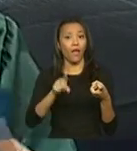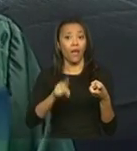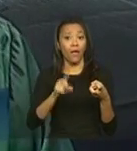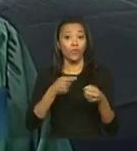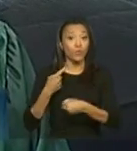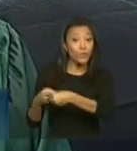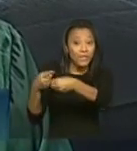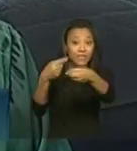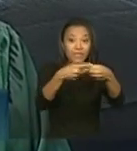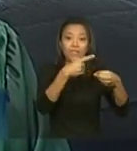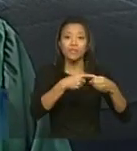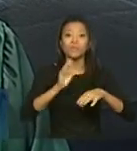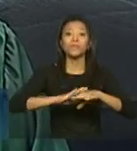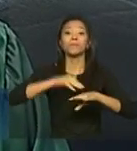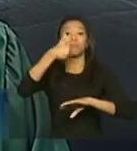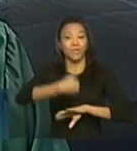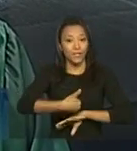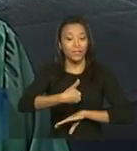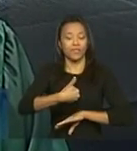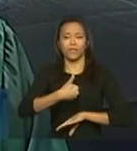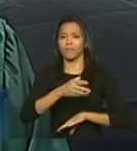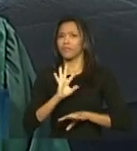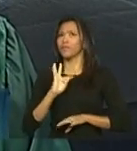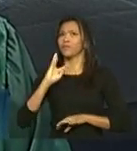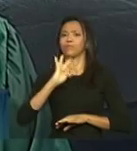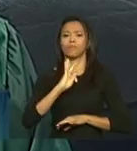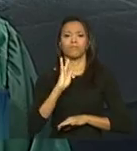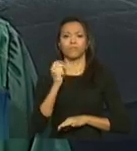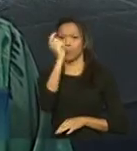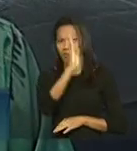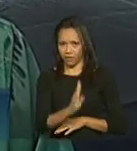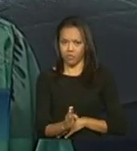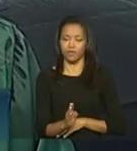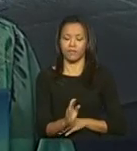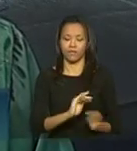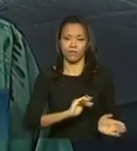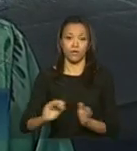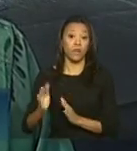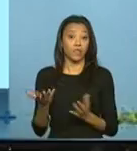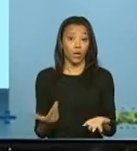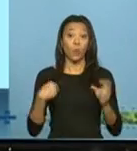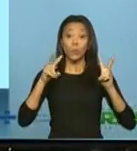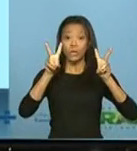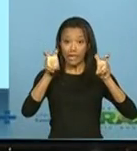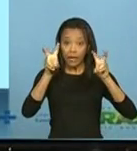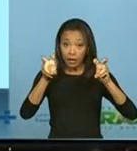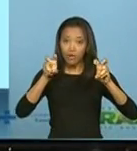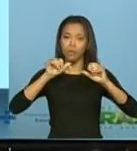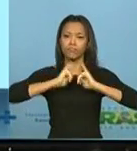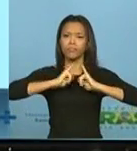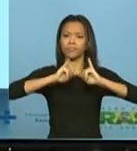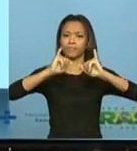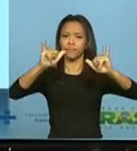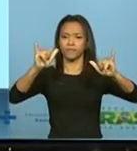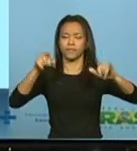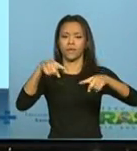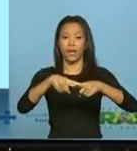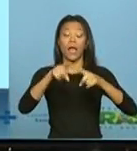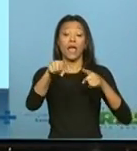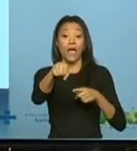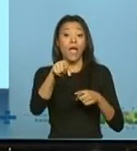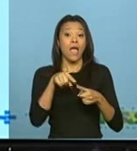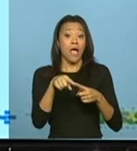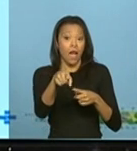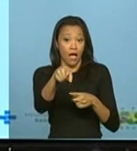os próprios municípios solicitam que seja feito em todo o país. E, por fim, o tema dessa campanha é hanseníase, quanto antes